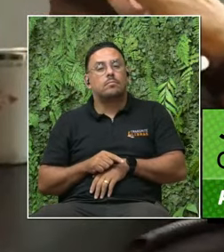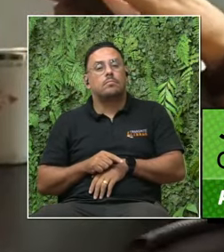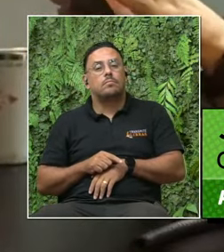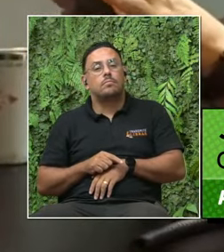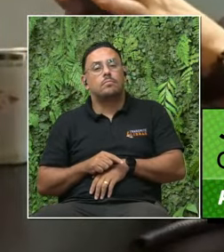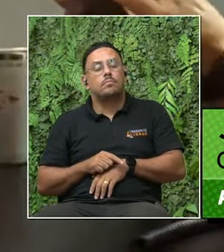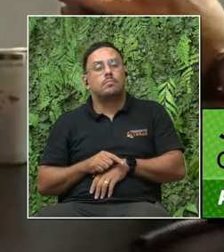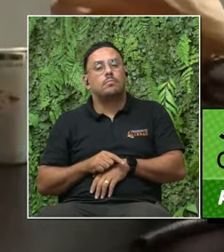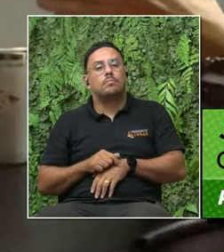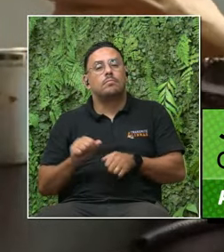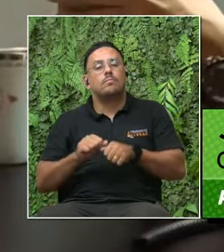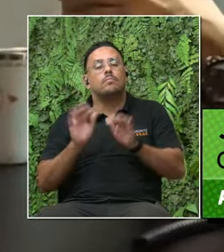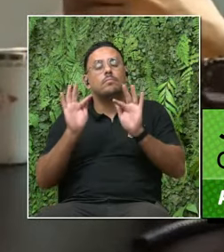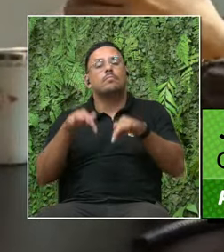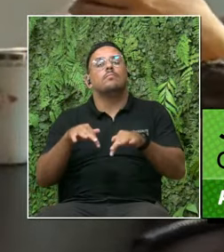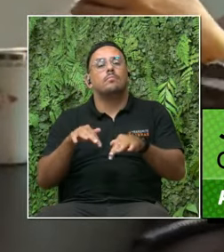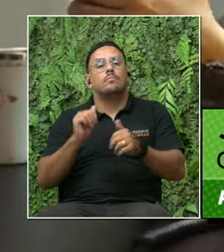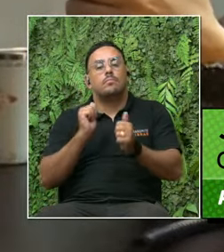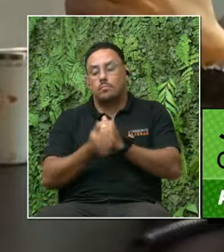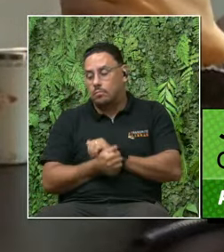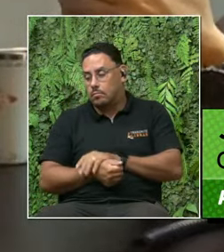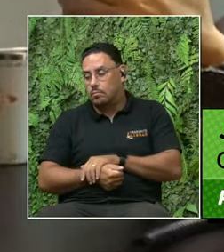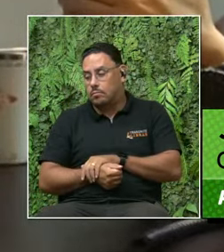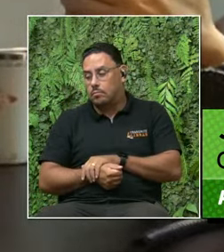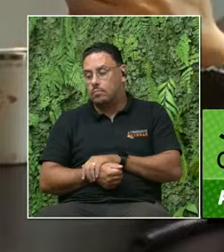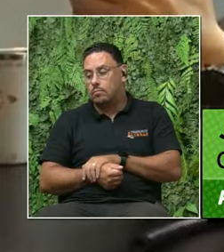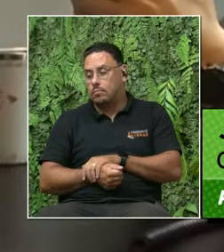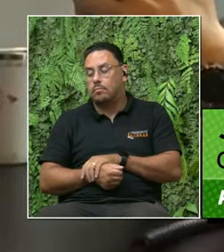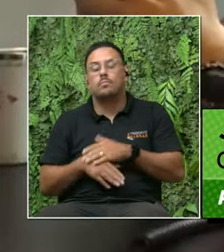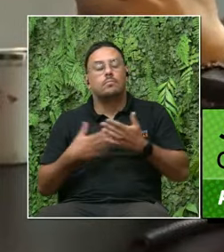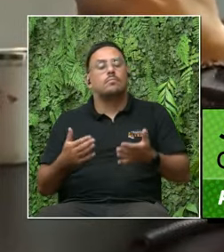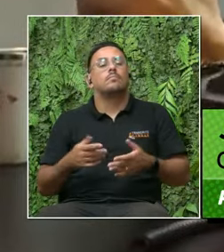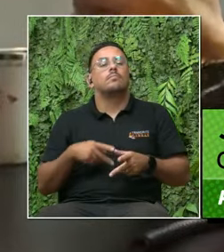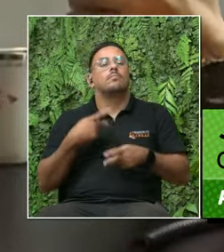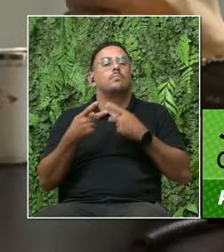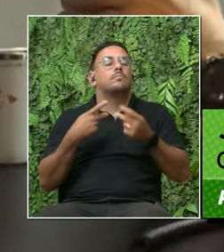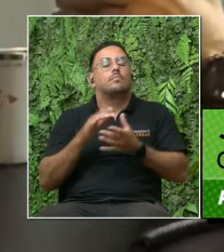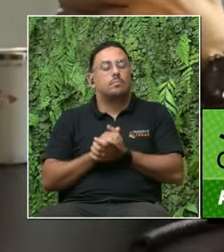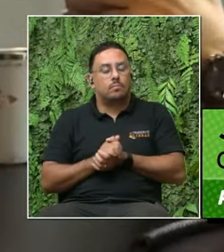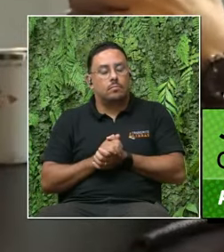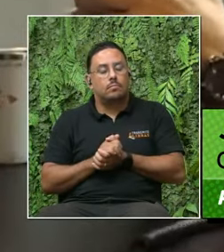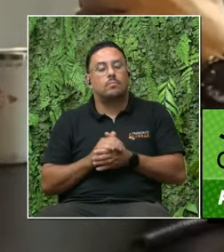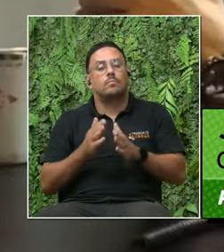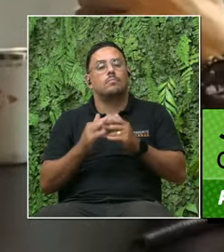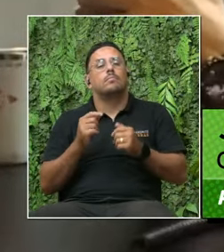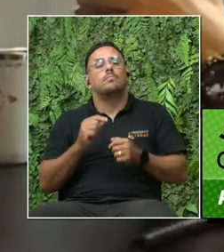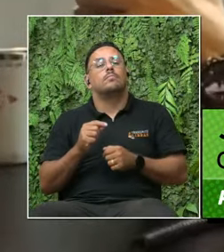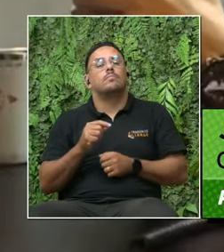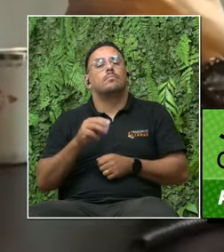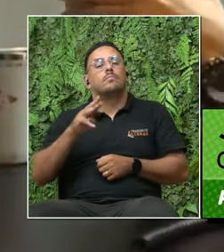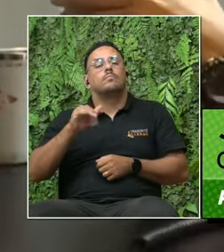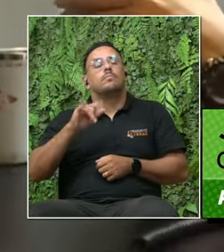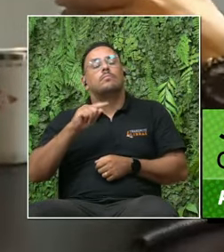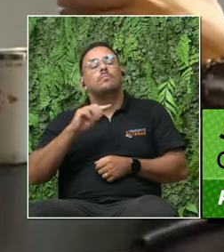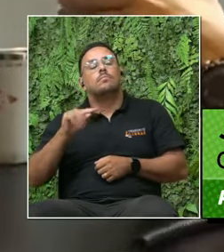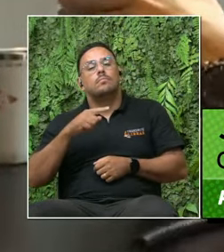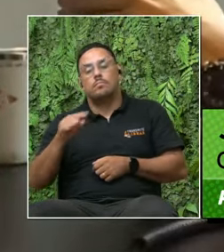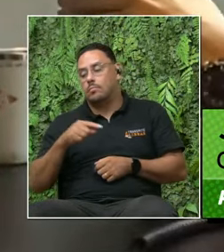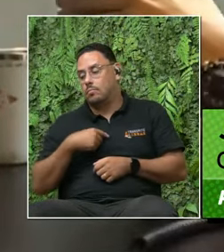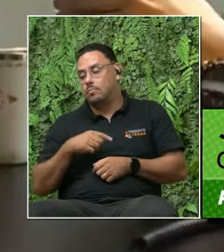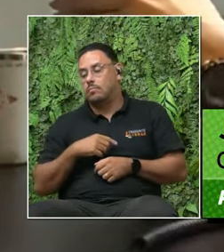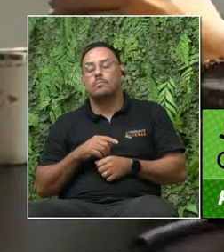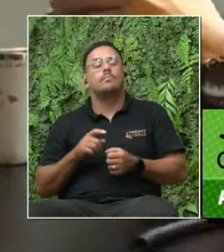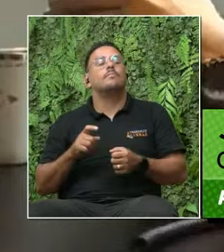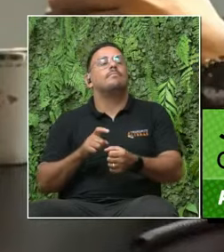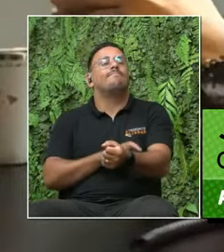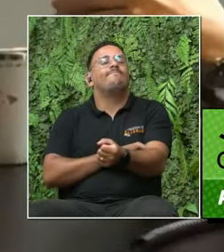o o o jogo aqui larcamon tá falando não eu eu tô louco para ouvir P aqui queria ouvir o Miltão o Miltão tá ind